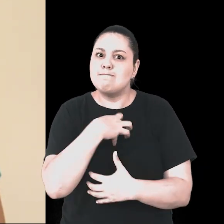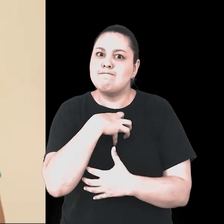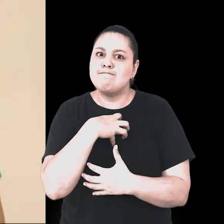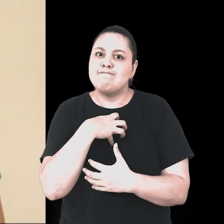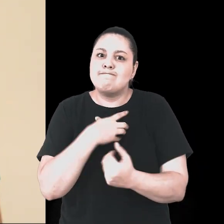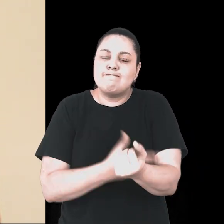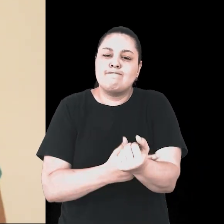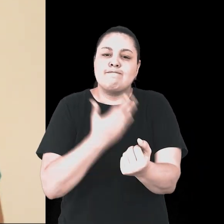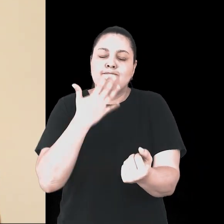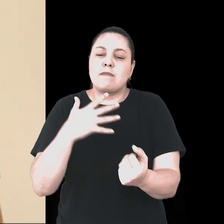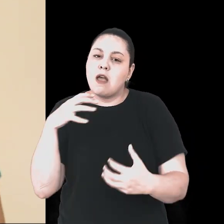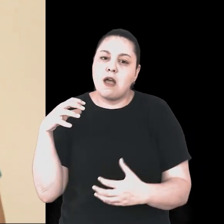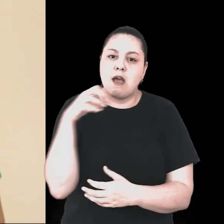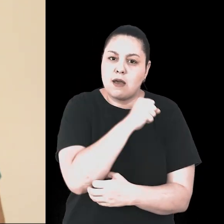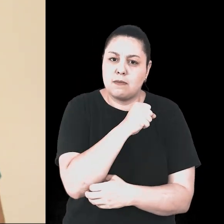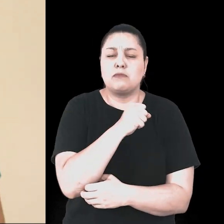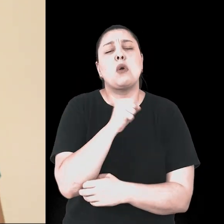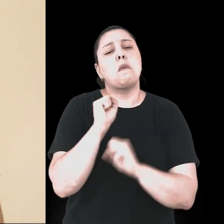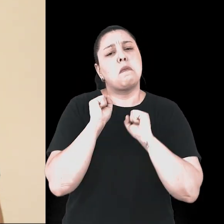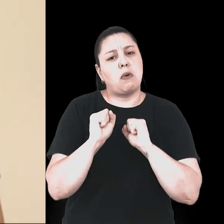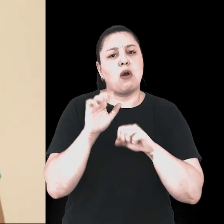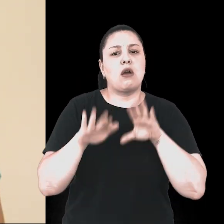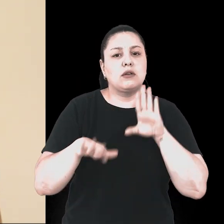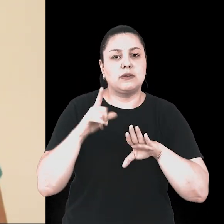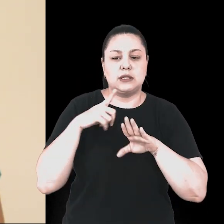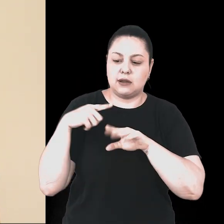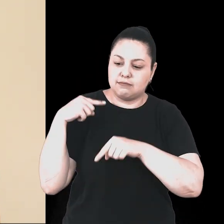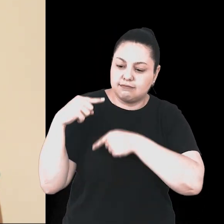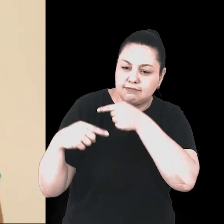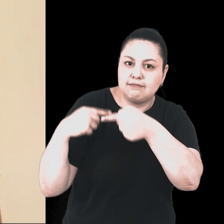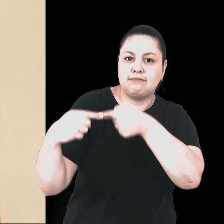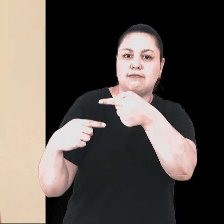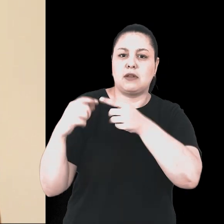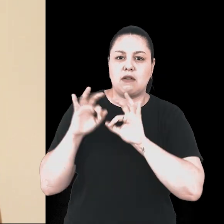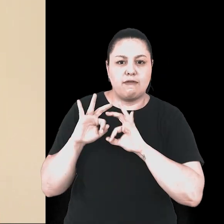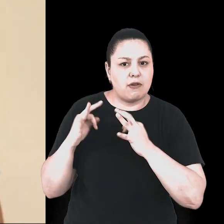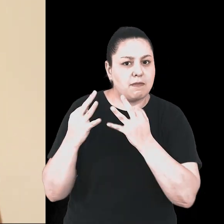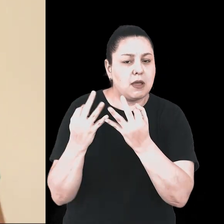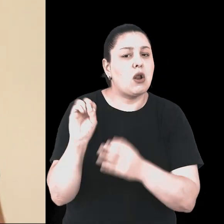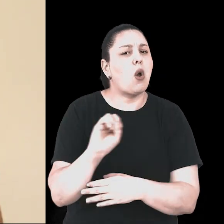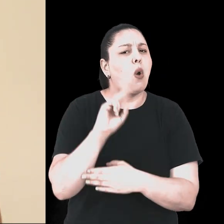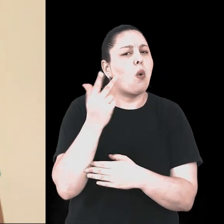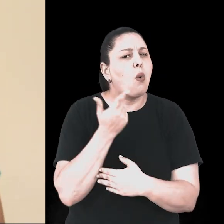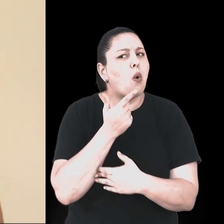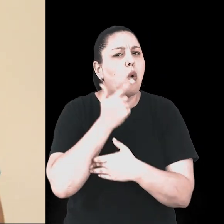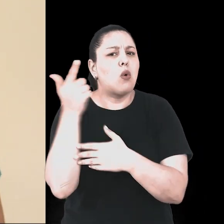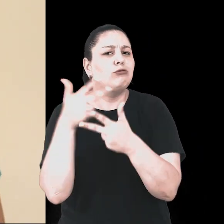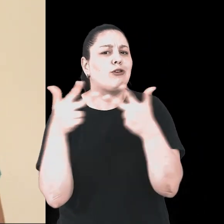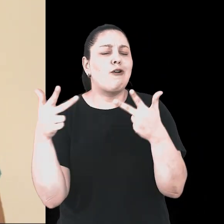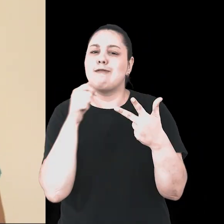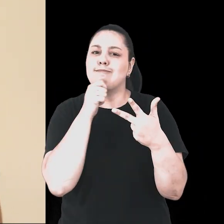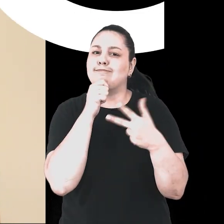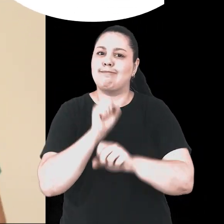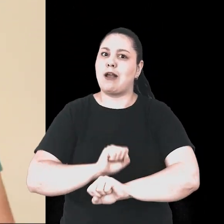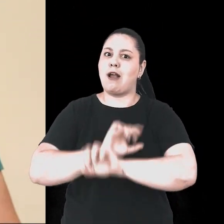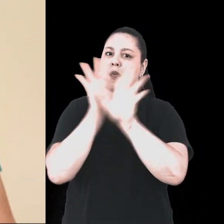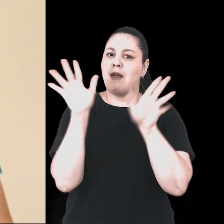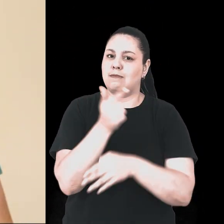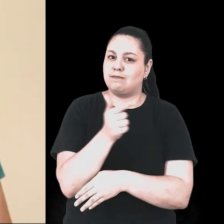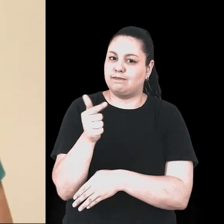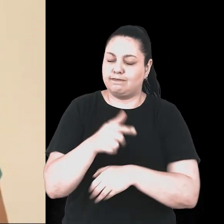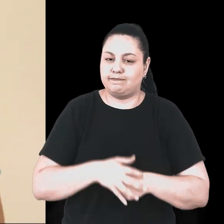insulina. Há uma predisposição genética e fatores ambientais que ainda não estão claros. O